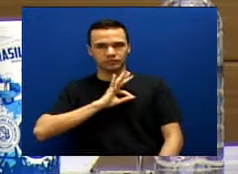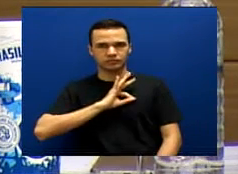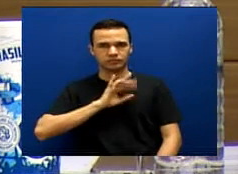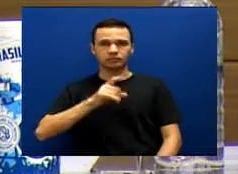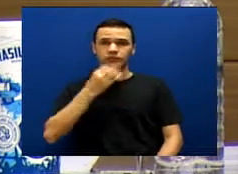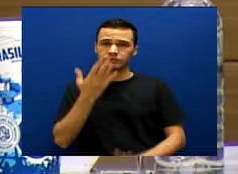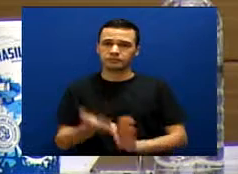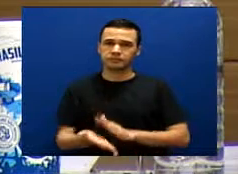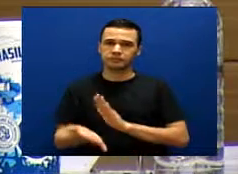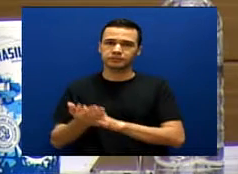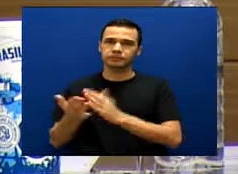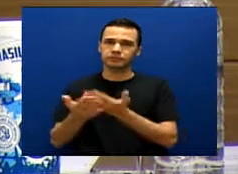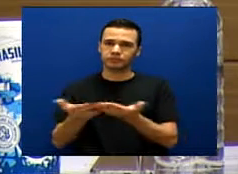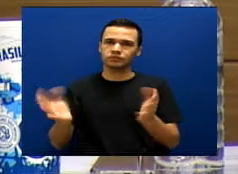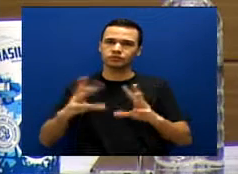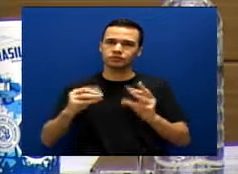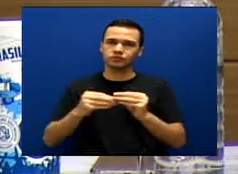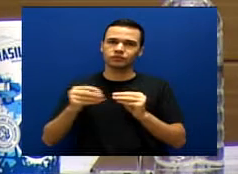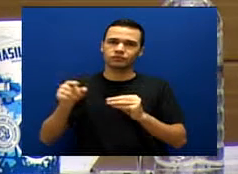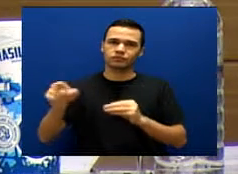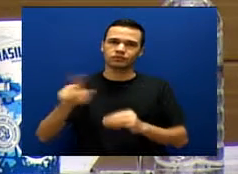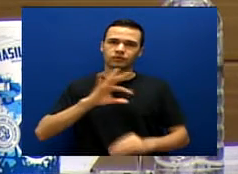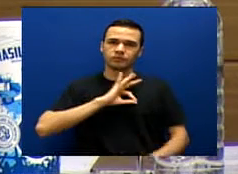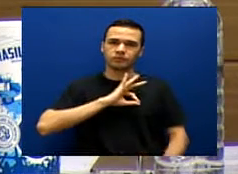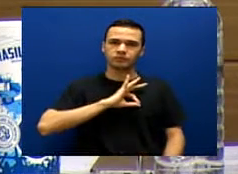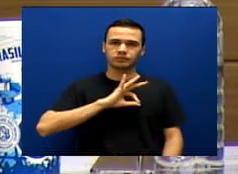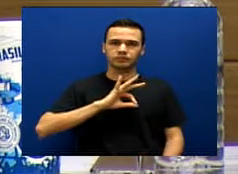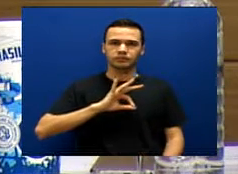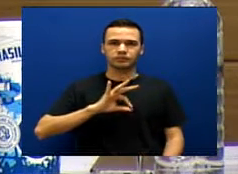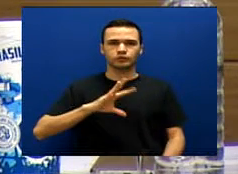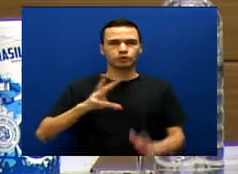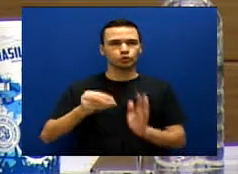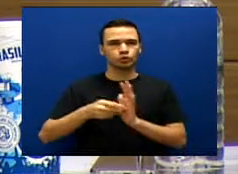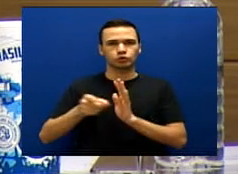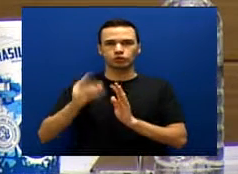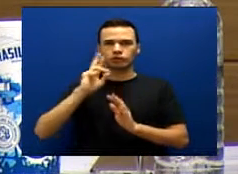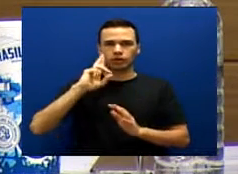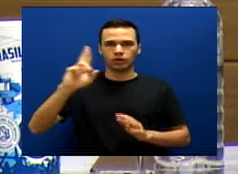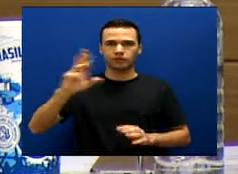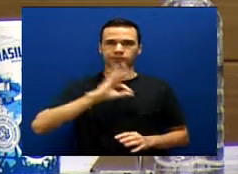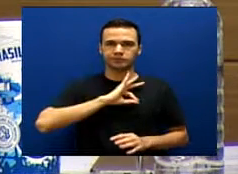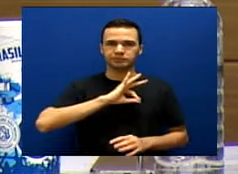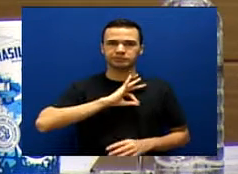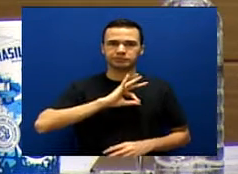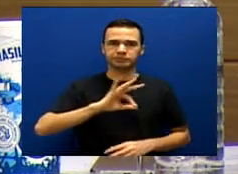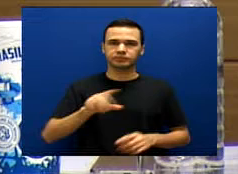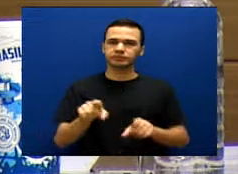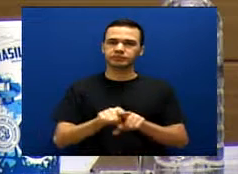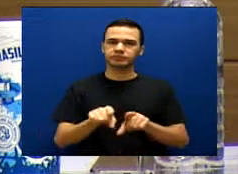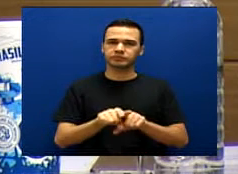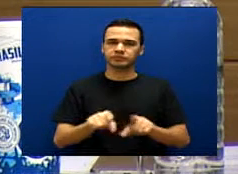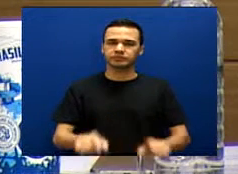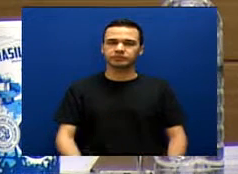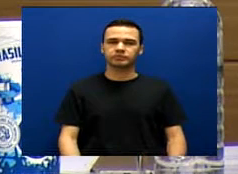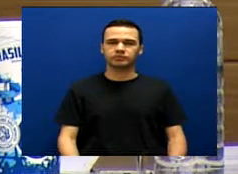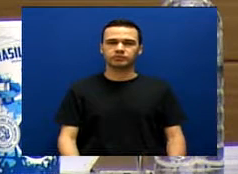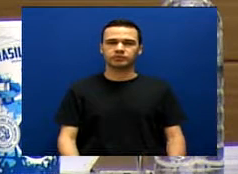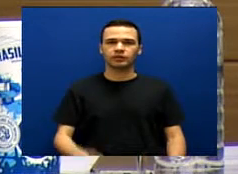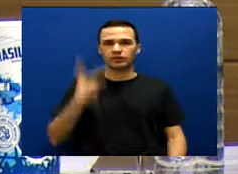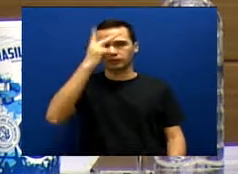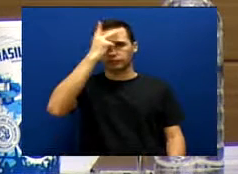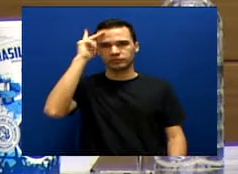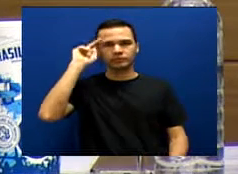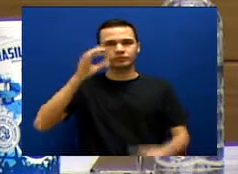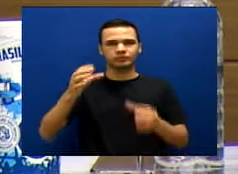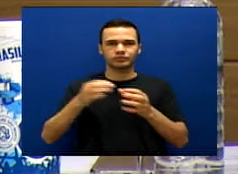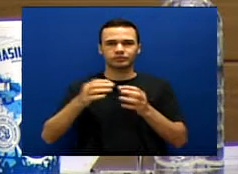Então, parabenizar a todos da Polícia Militar, todos, né, os brigadistas que trabalharam nesse evento e também o pessoal do